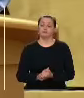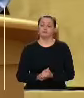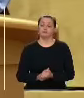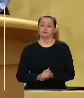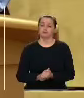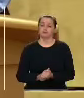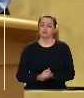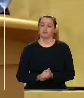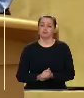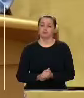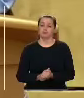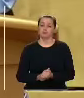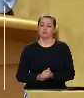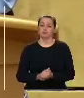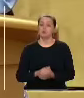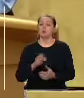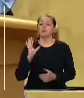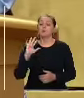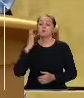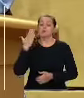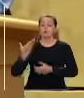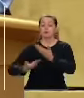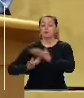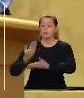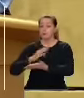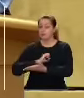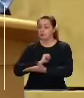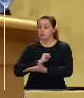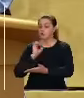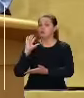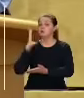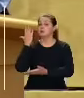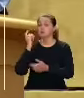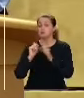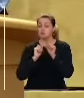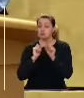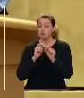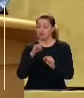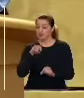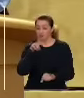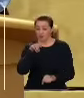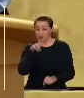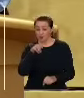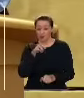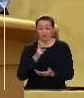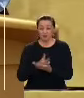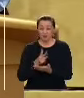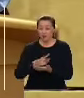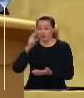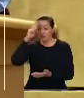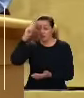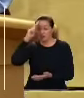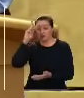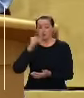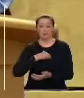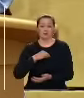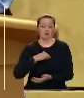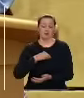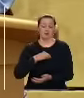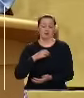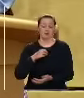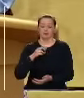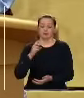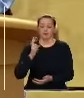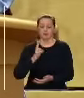o resultado disso no relacionamento? É que a pessoa já não começa a esperar coisas boas da outra. Eu até coloquei aqui